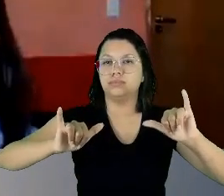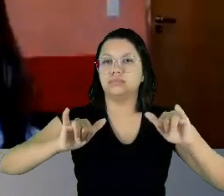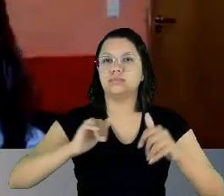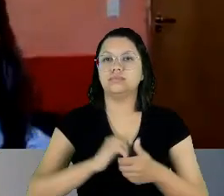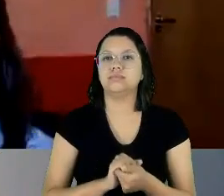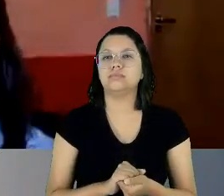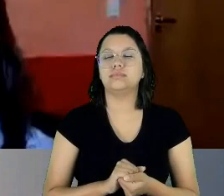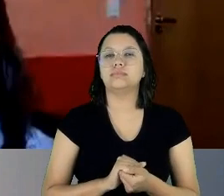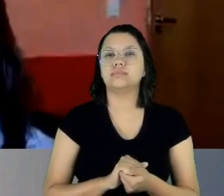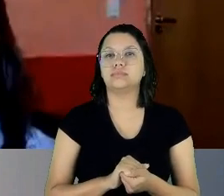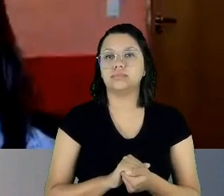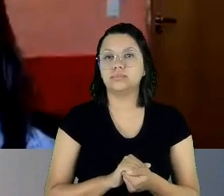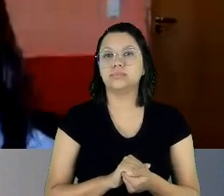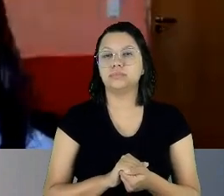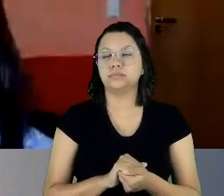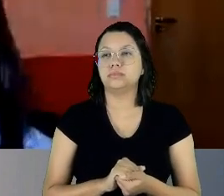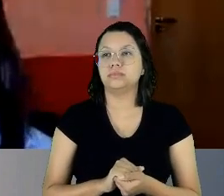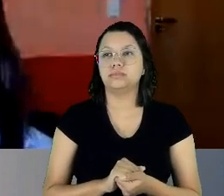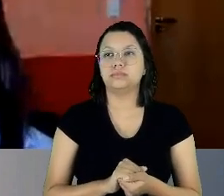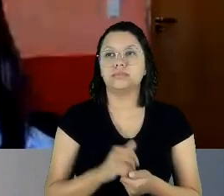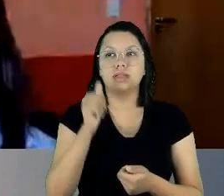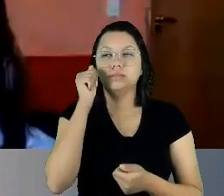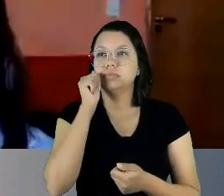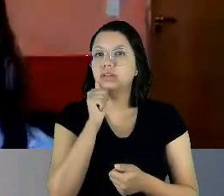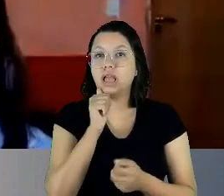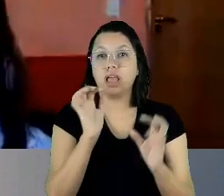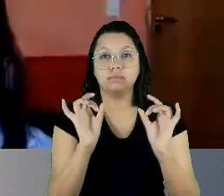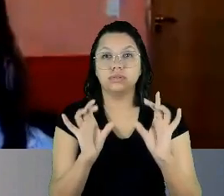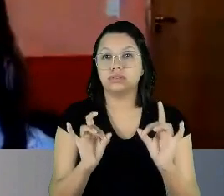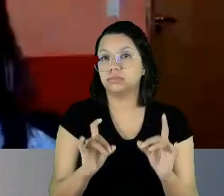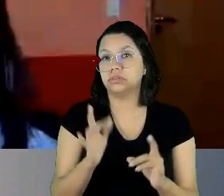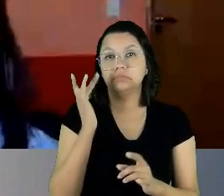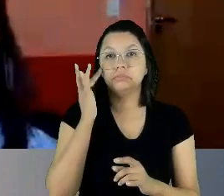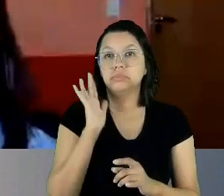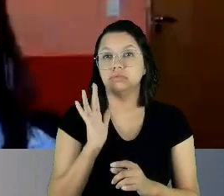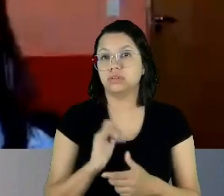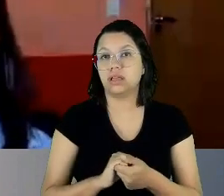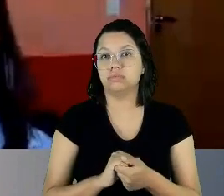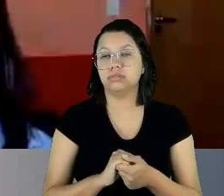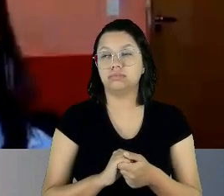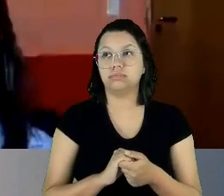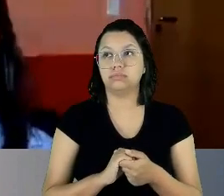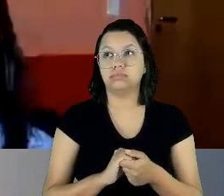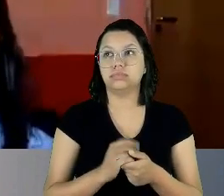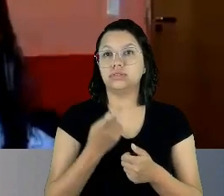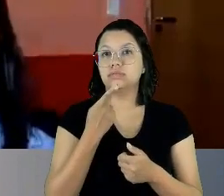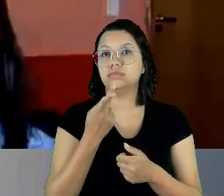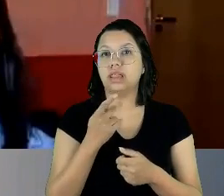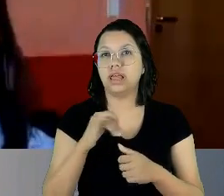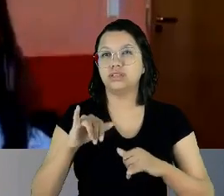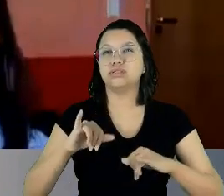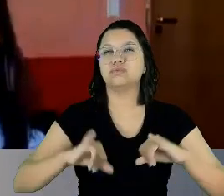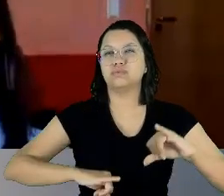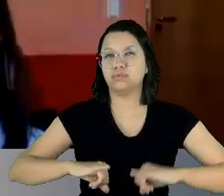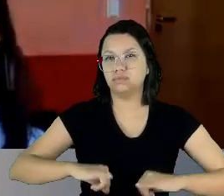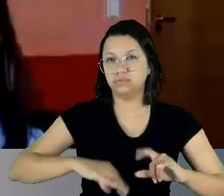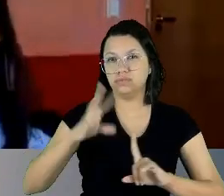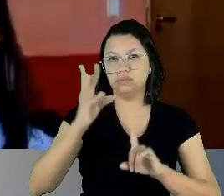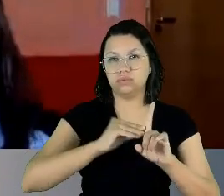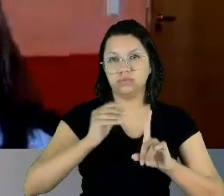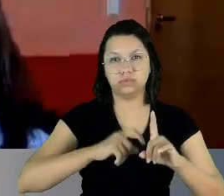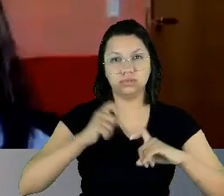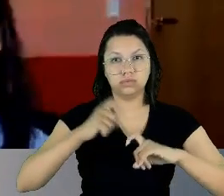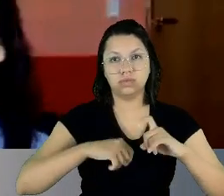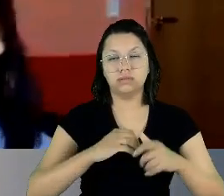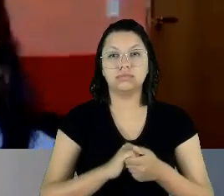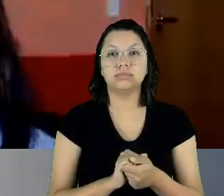não é muito comum para as pessoas, né? Elas não, para as mulheres especialmente, que não vão saber ali dizer sofri uma importunação